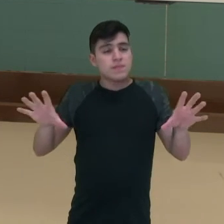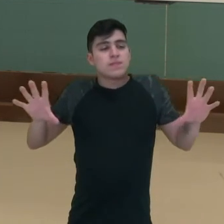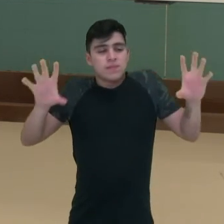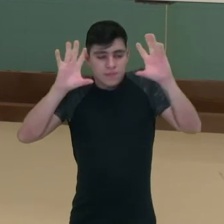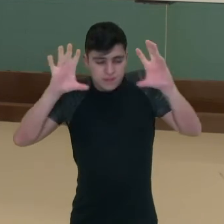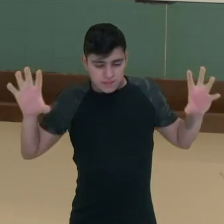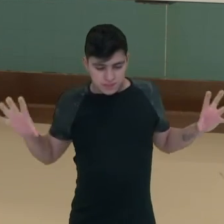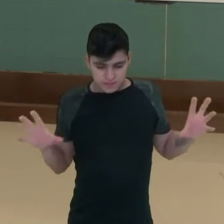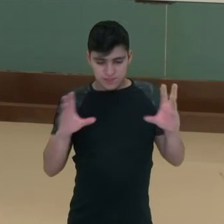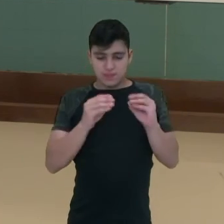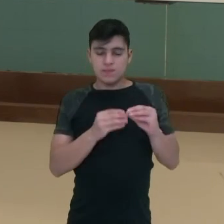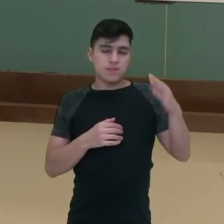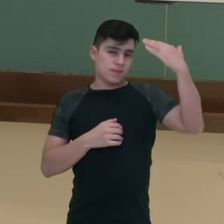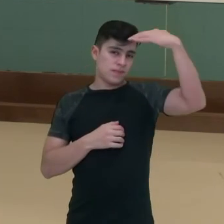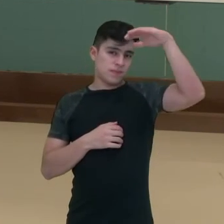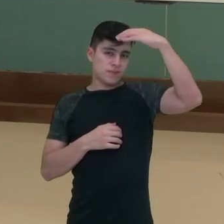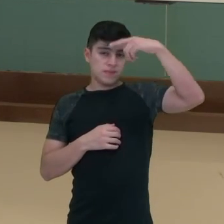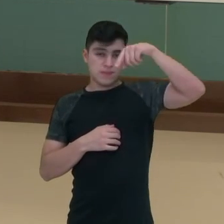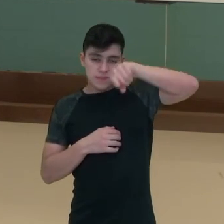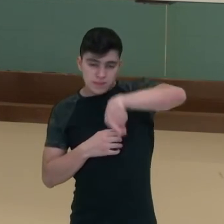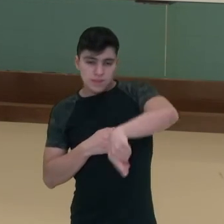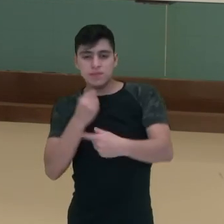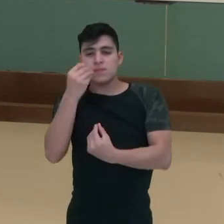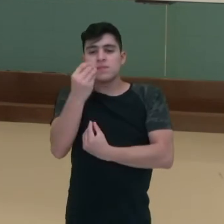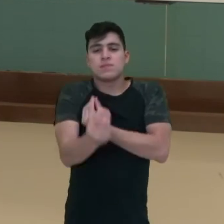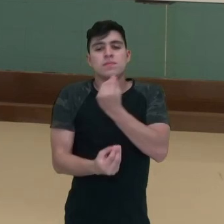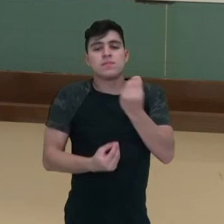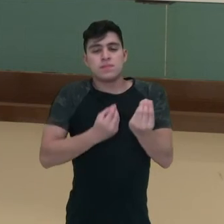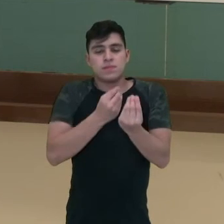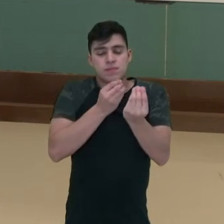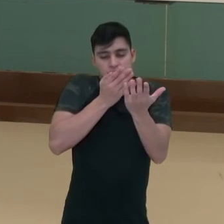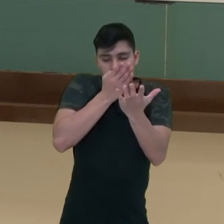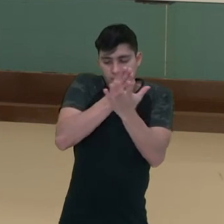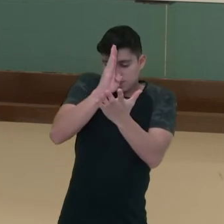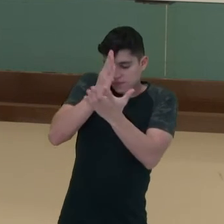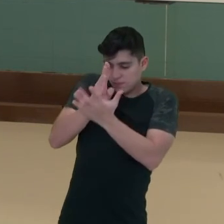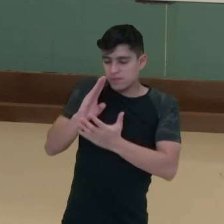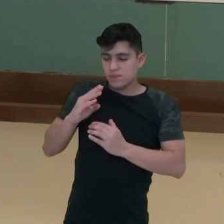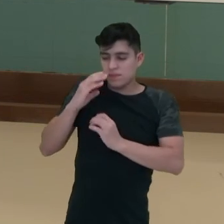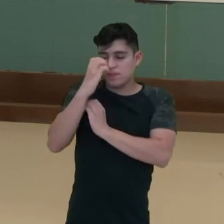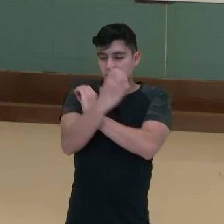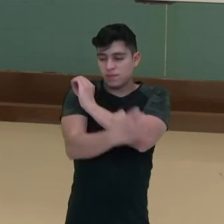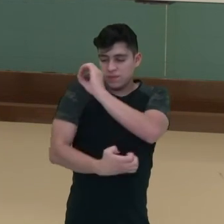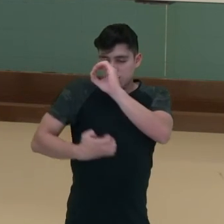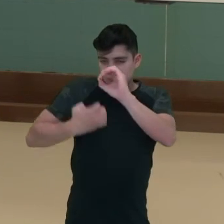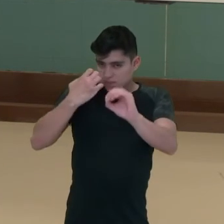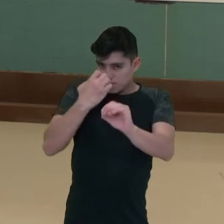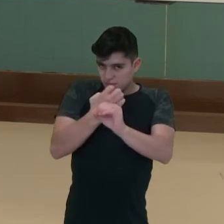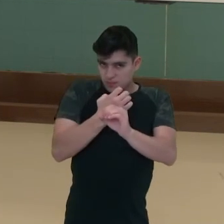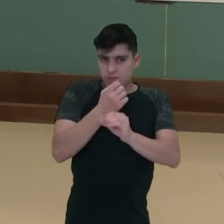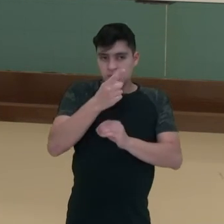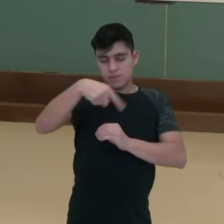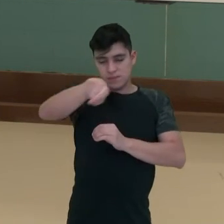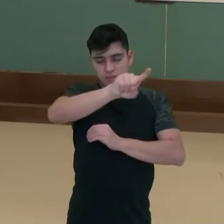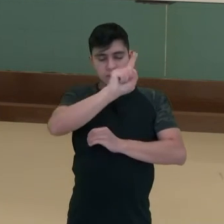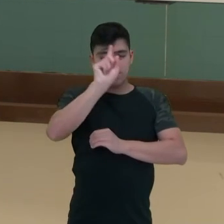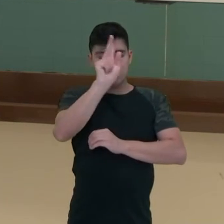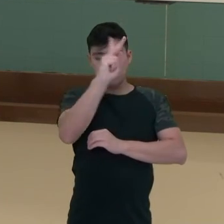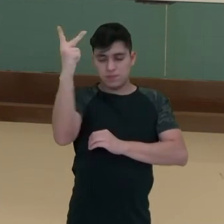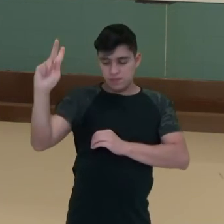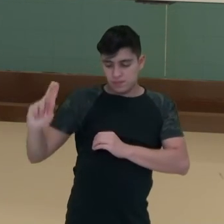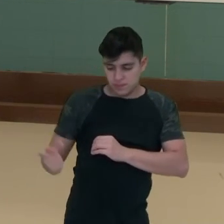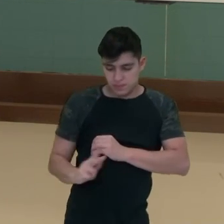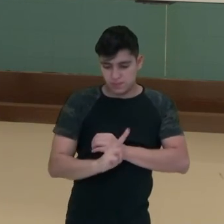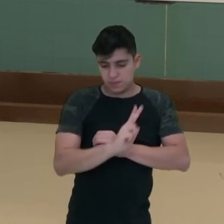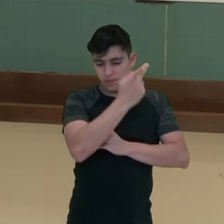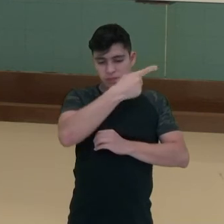nós conseguimos, então, distribuir estes elétrons dos hidrogênios